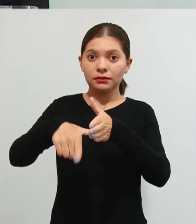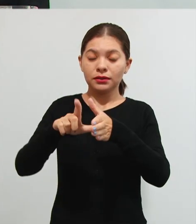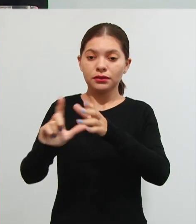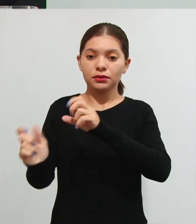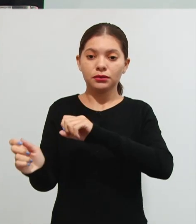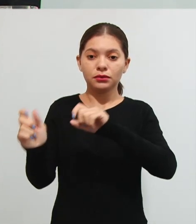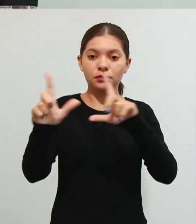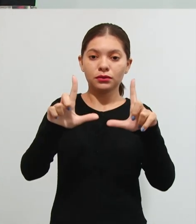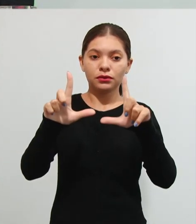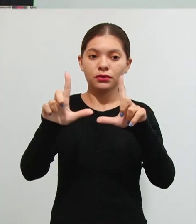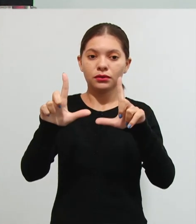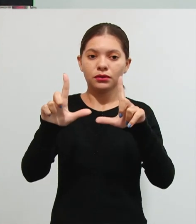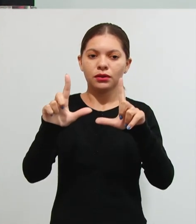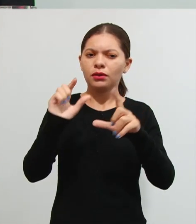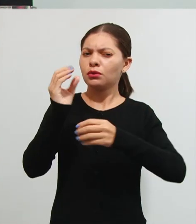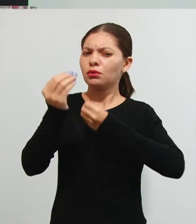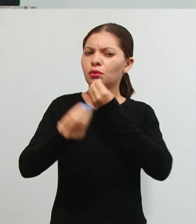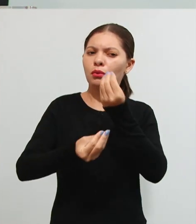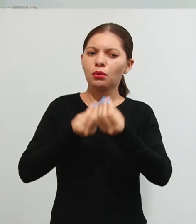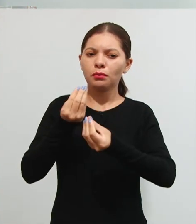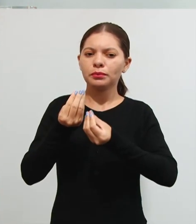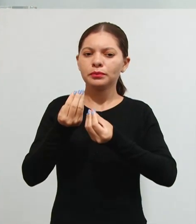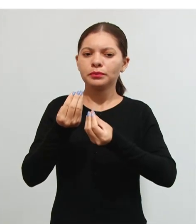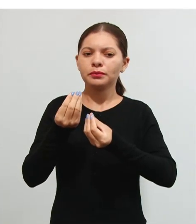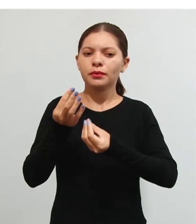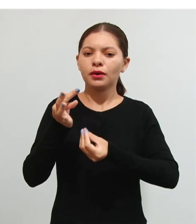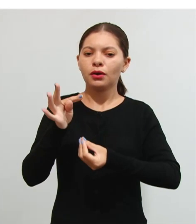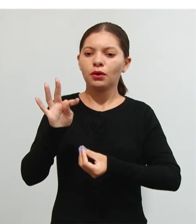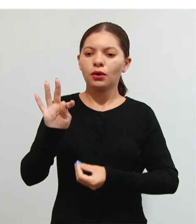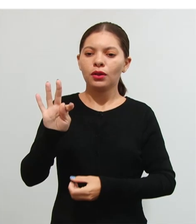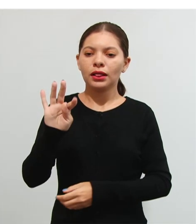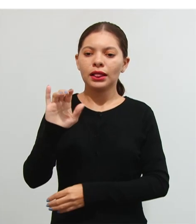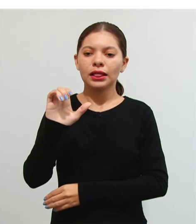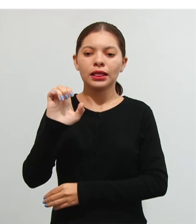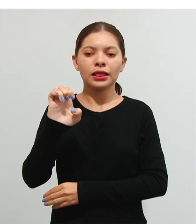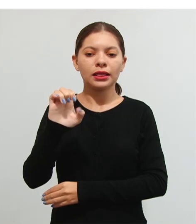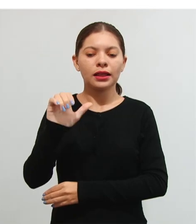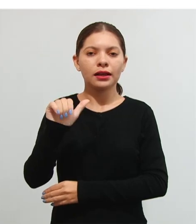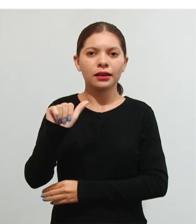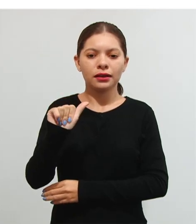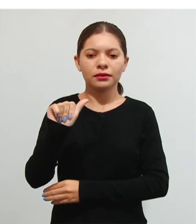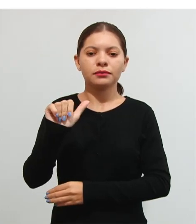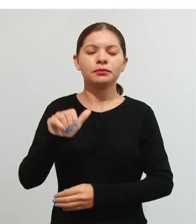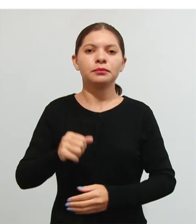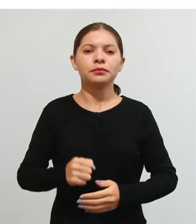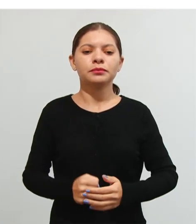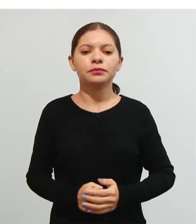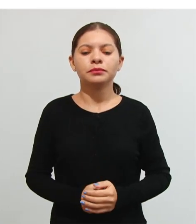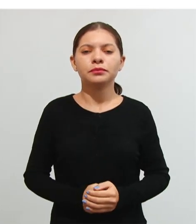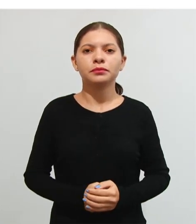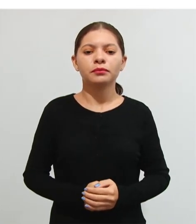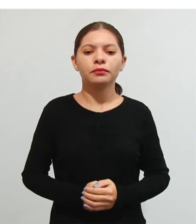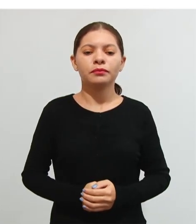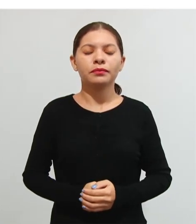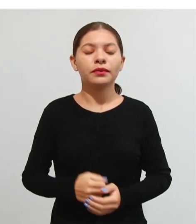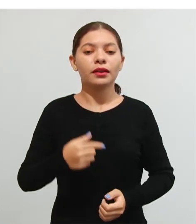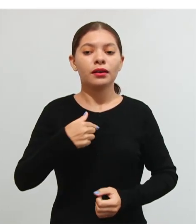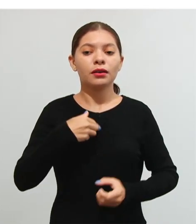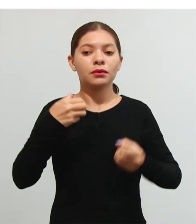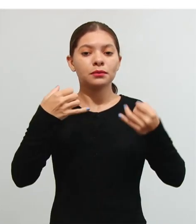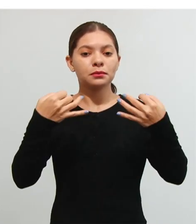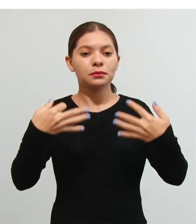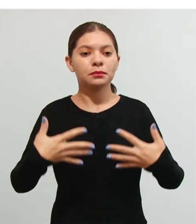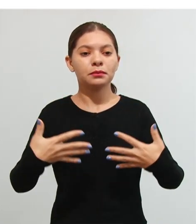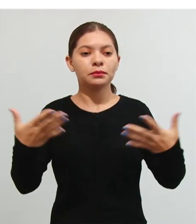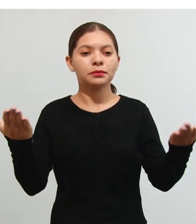como TEA, né, o transtorno do espectro autista. E, como eu já disse, né, a